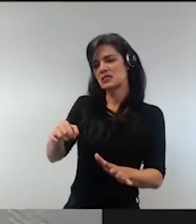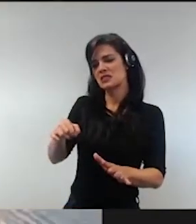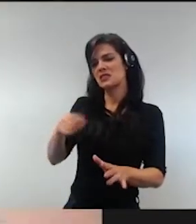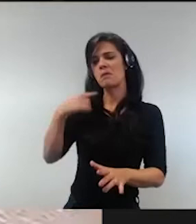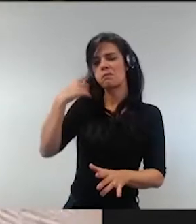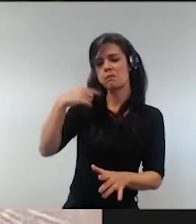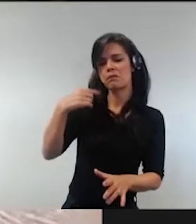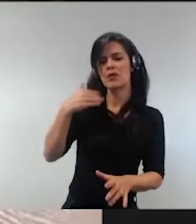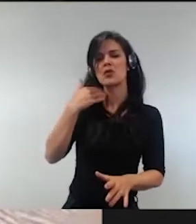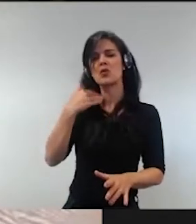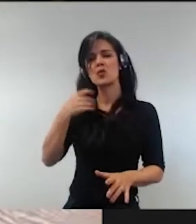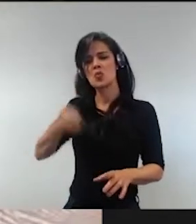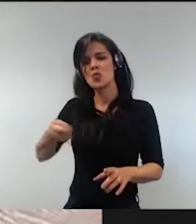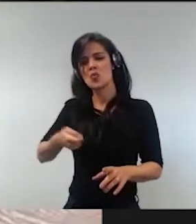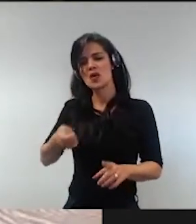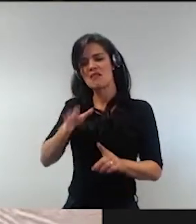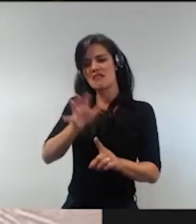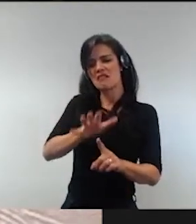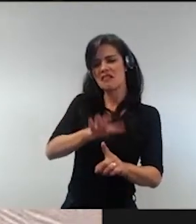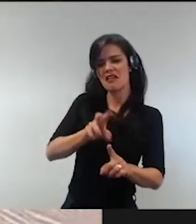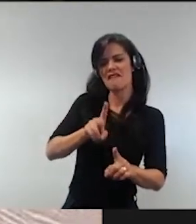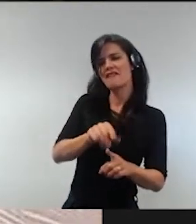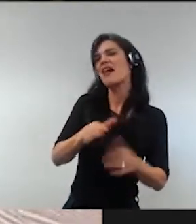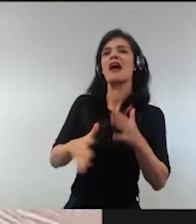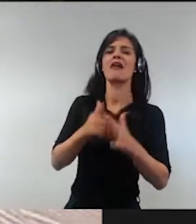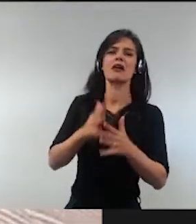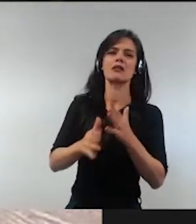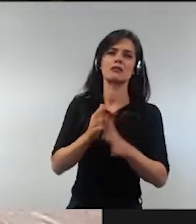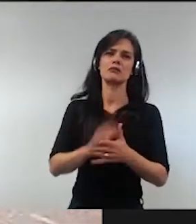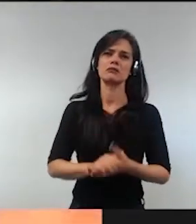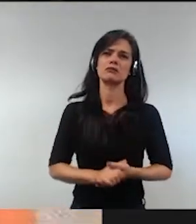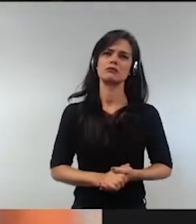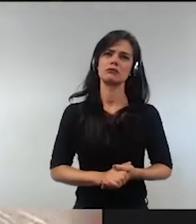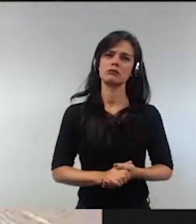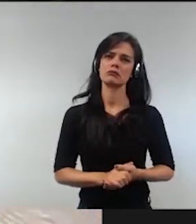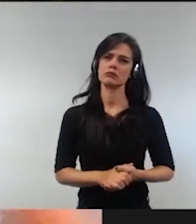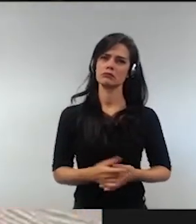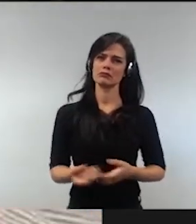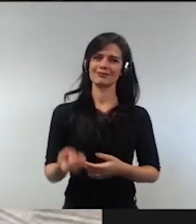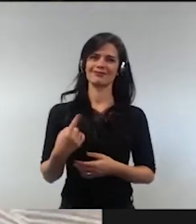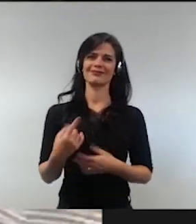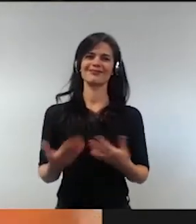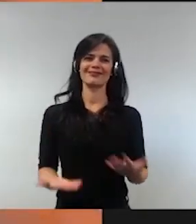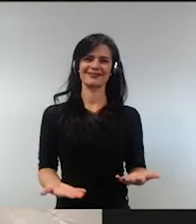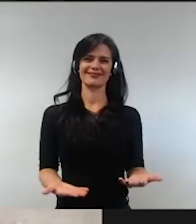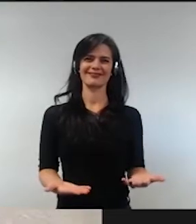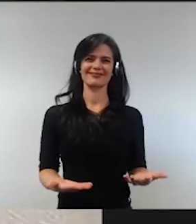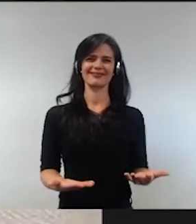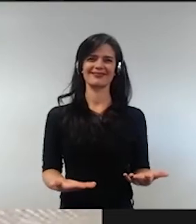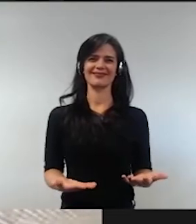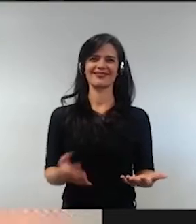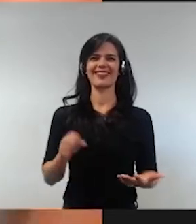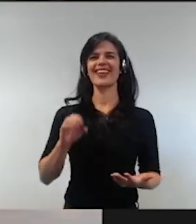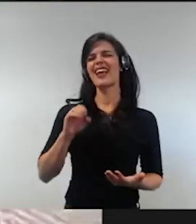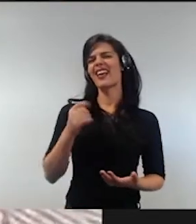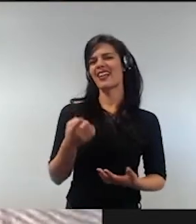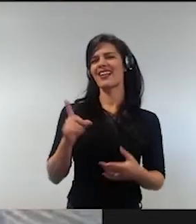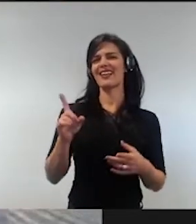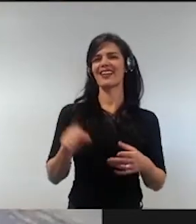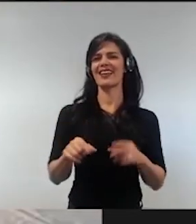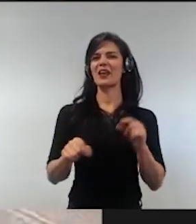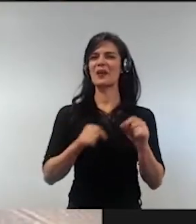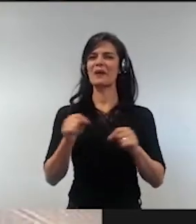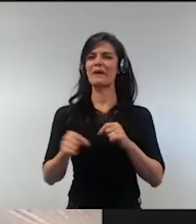aliás, como é próprio da sua profissão. Obviamente, o Swift está usando da sua fantástica ironia para